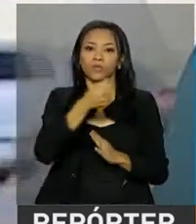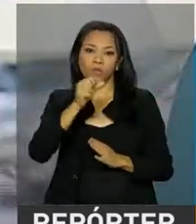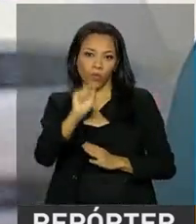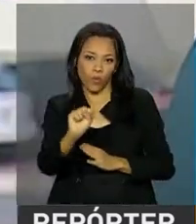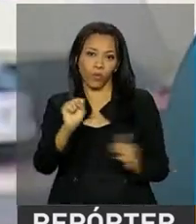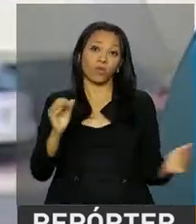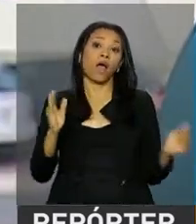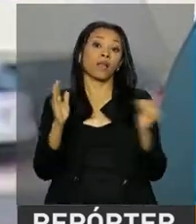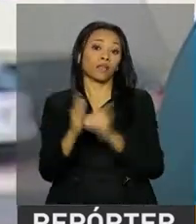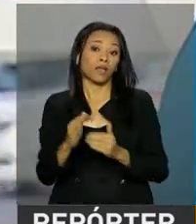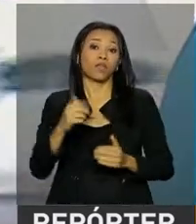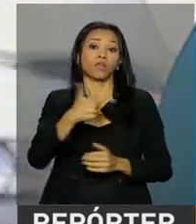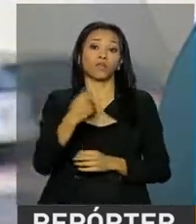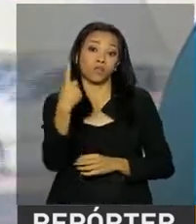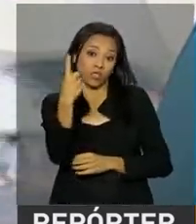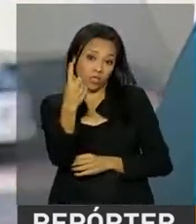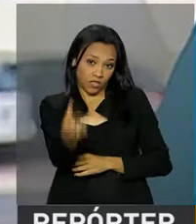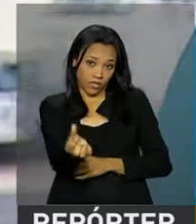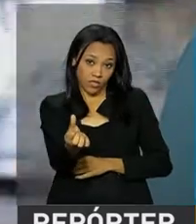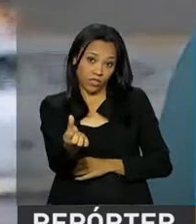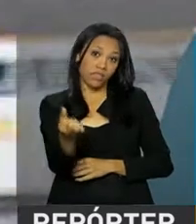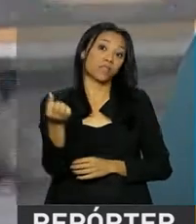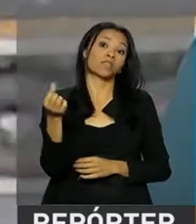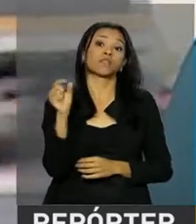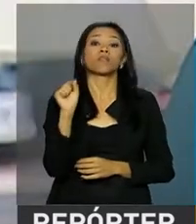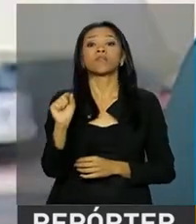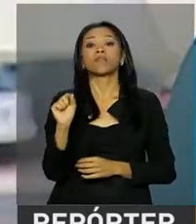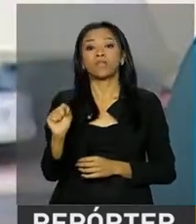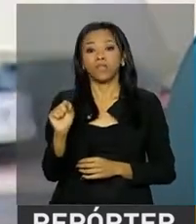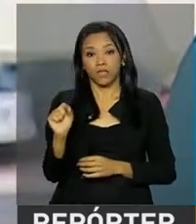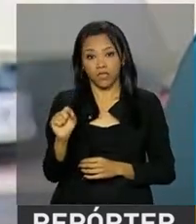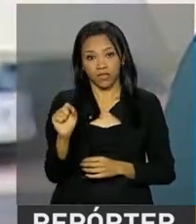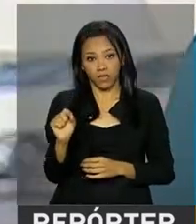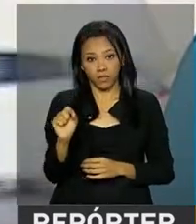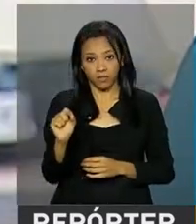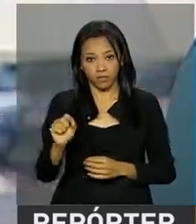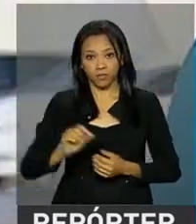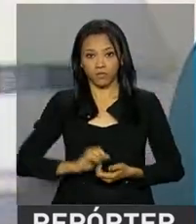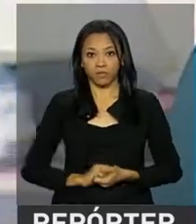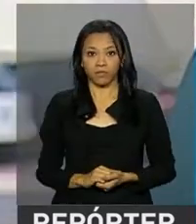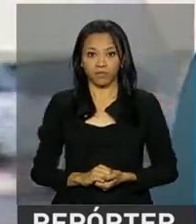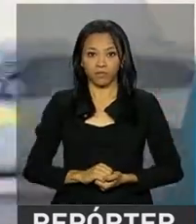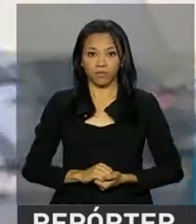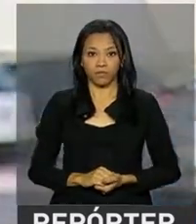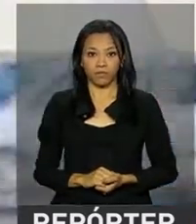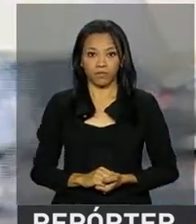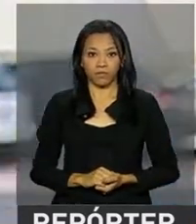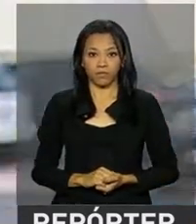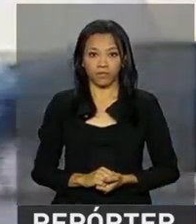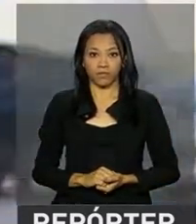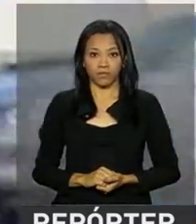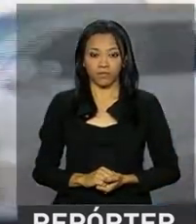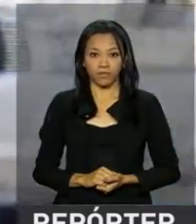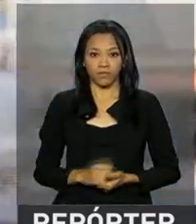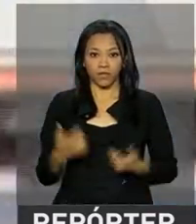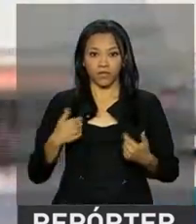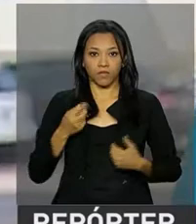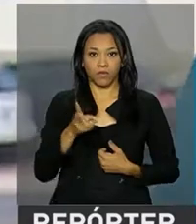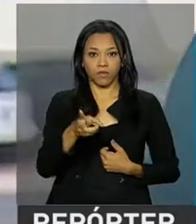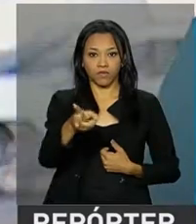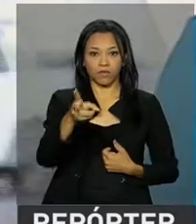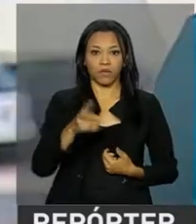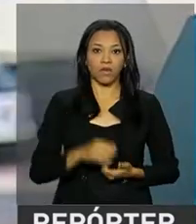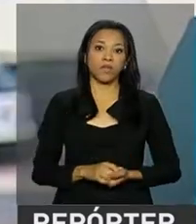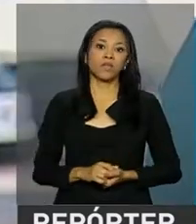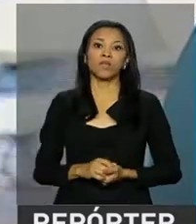a 2016 que deixaram. Deixa. Eu não estou te ouvindo direito, mas eu vou continuar. Esse